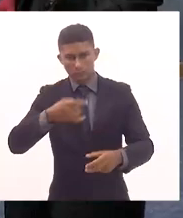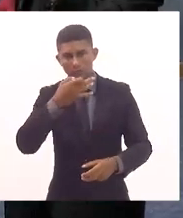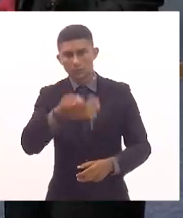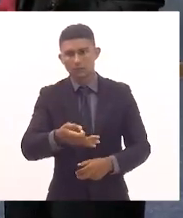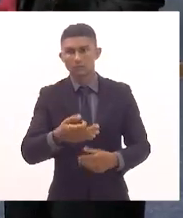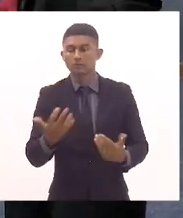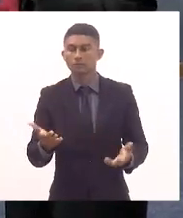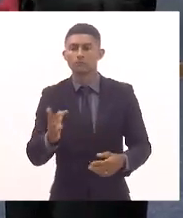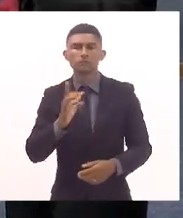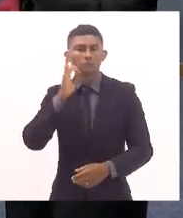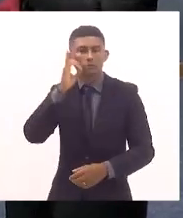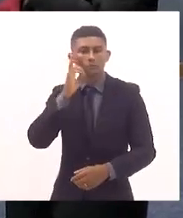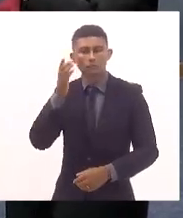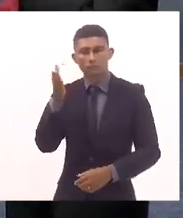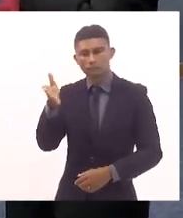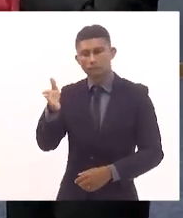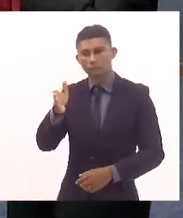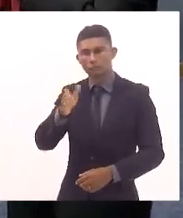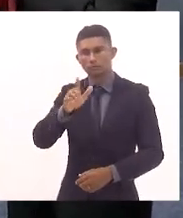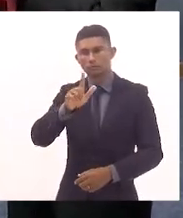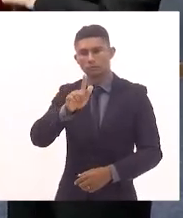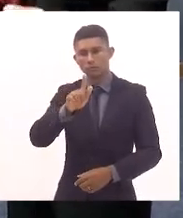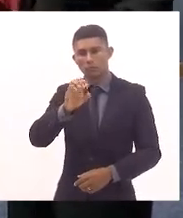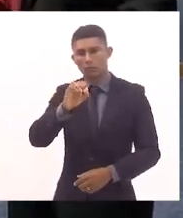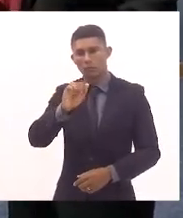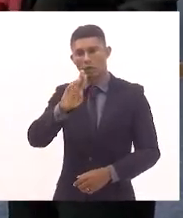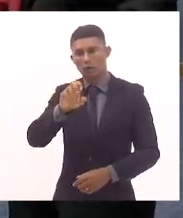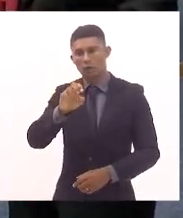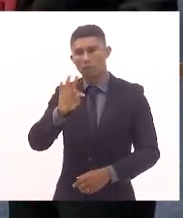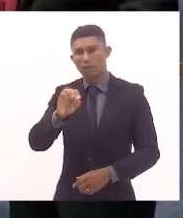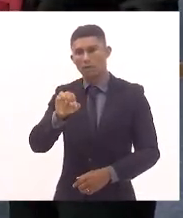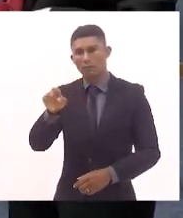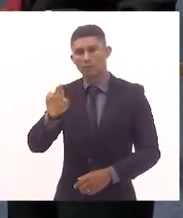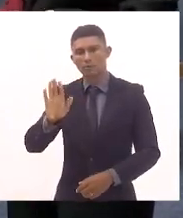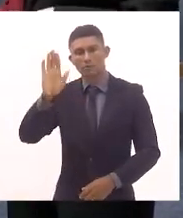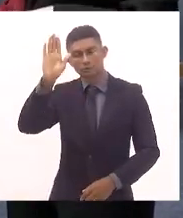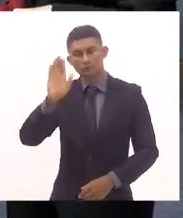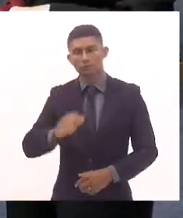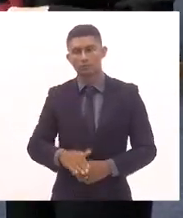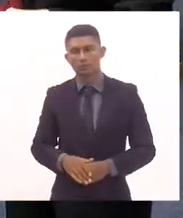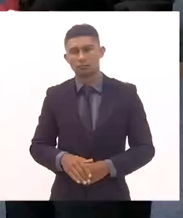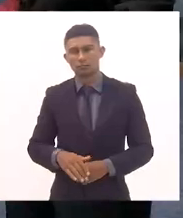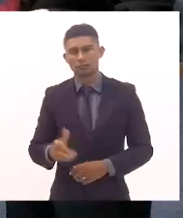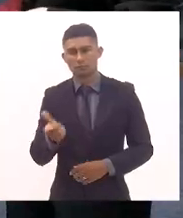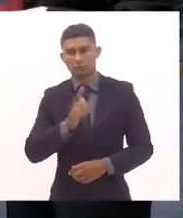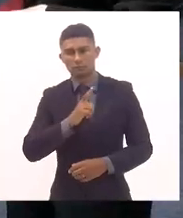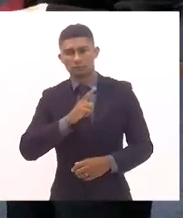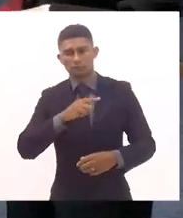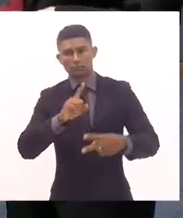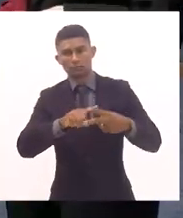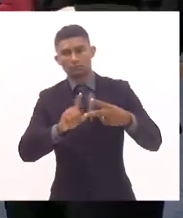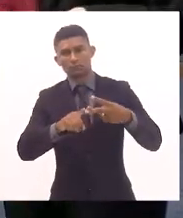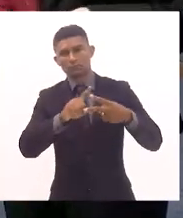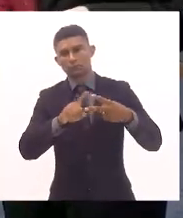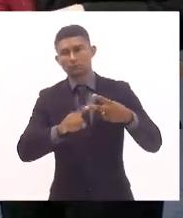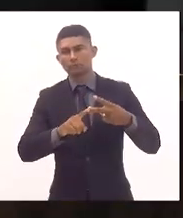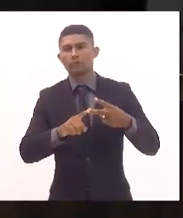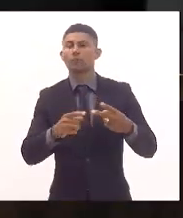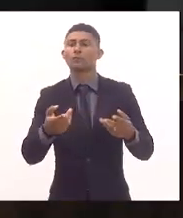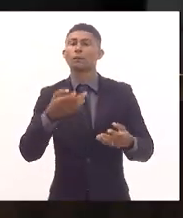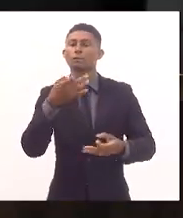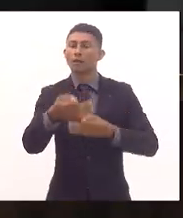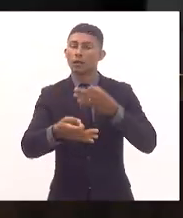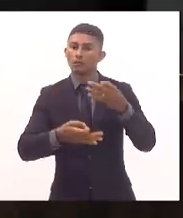O deputado Gualberto tem uma questão de ordem para fazer, Vossa Excelência. E são dois pontos. Não, eu vou colher